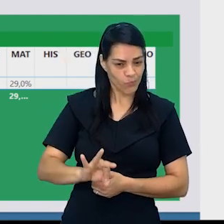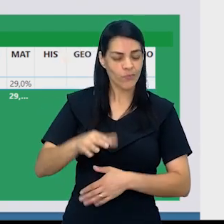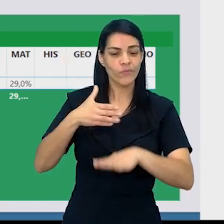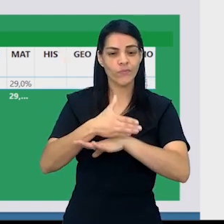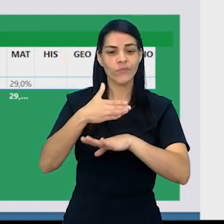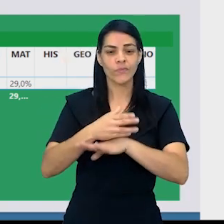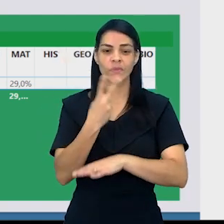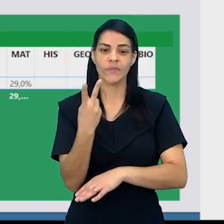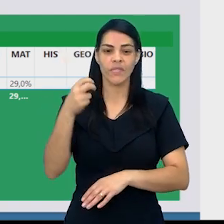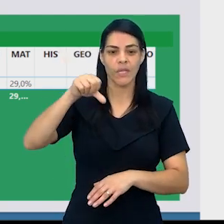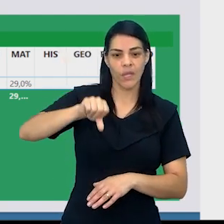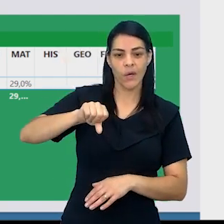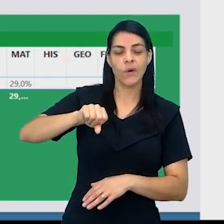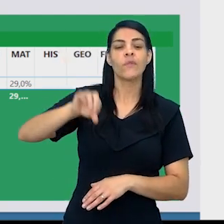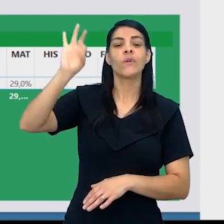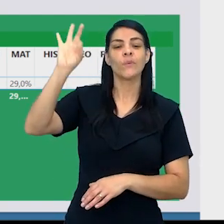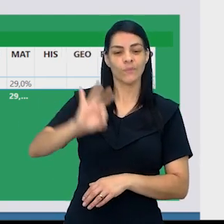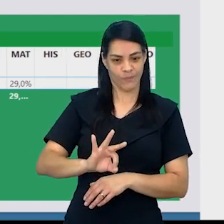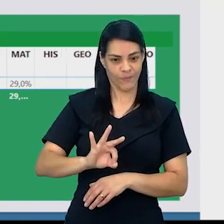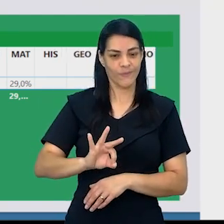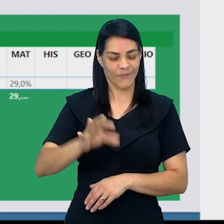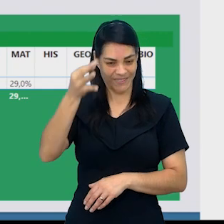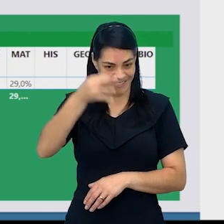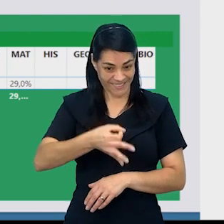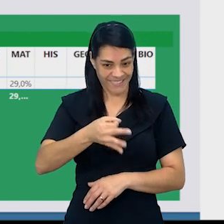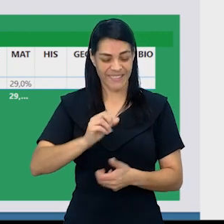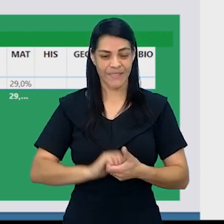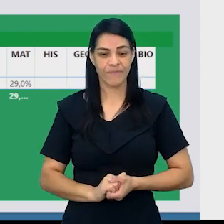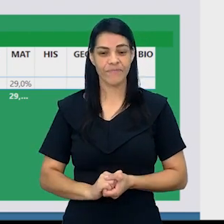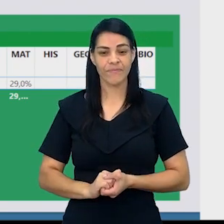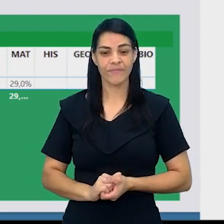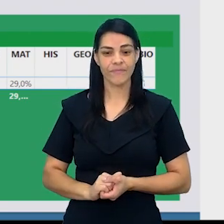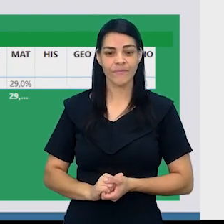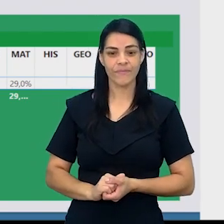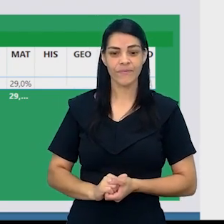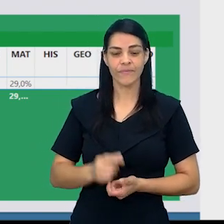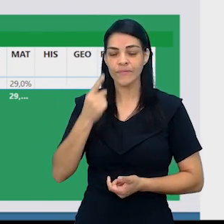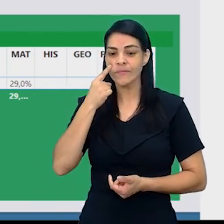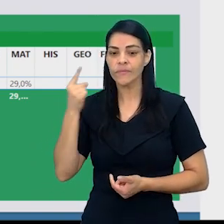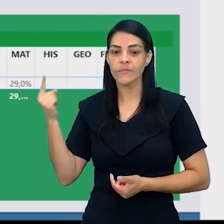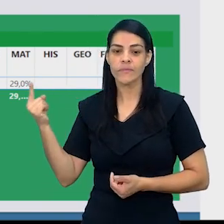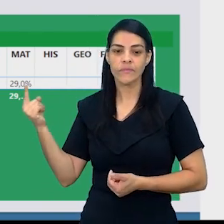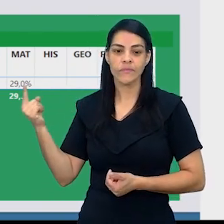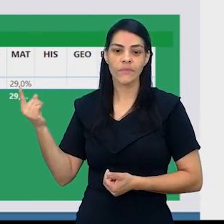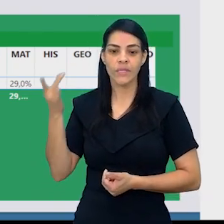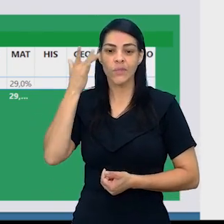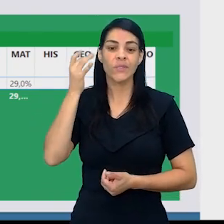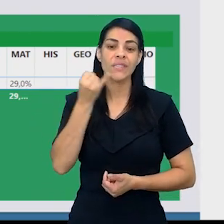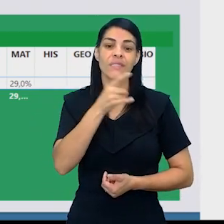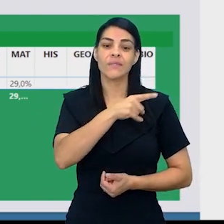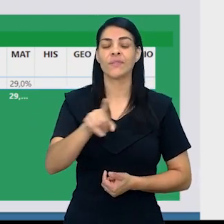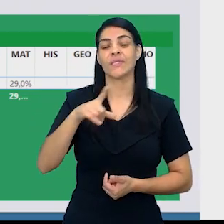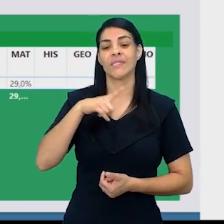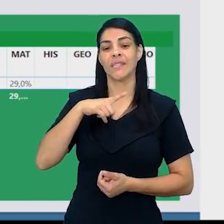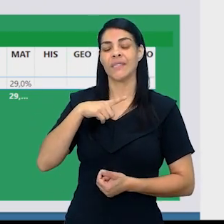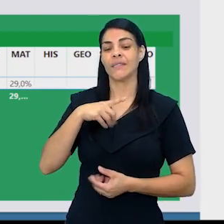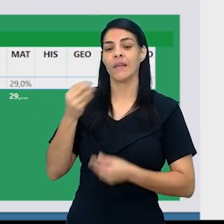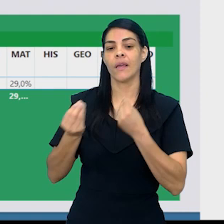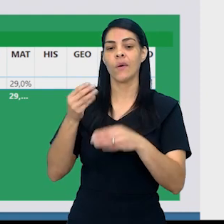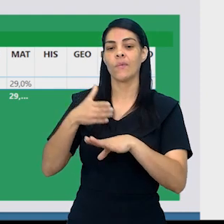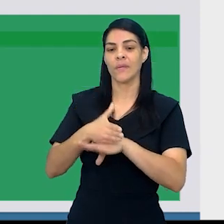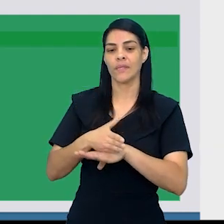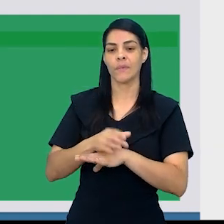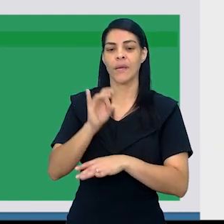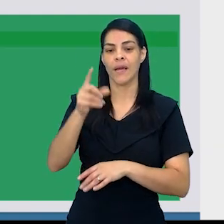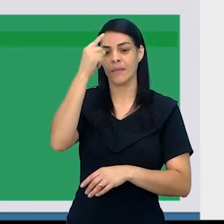29% de acertos nessa abinha posição aí eu não sei se vocês vão ter esse acesso né Cada um tem um perfil